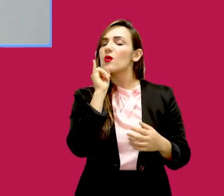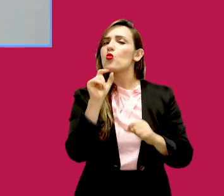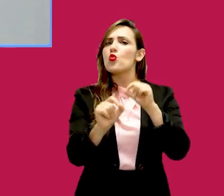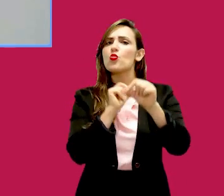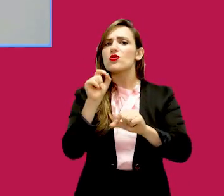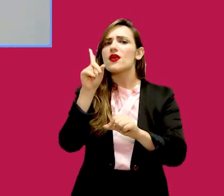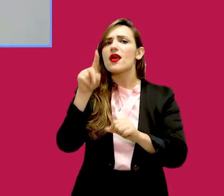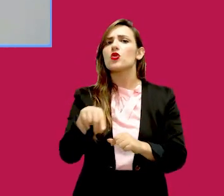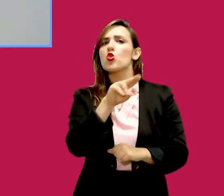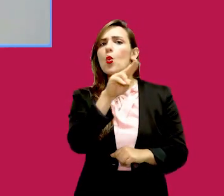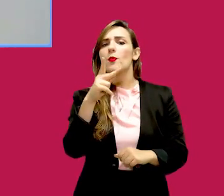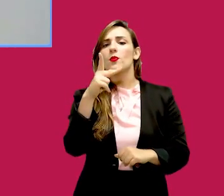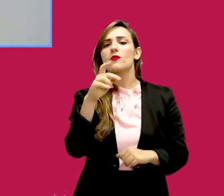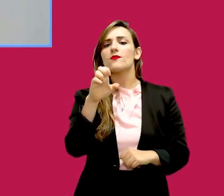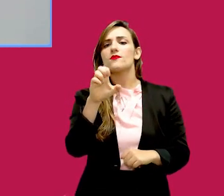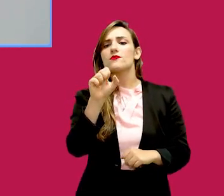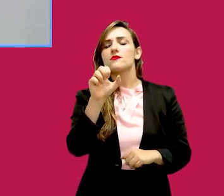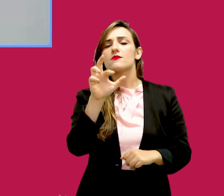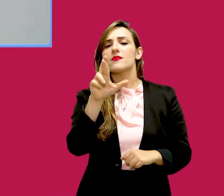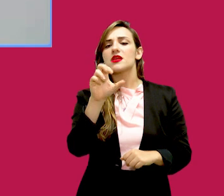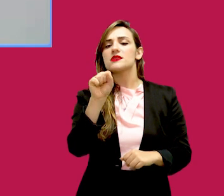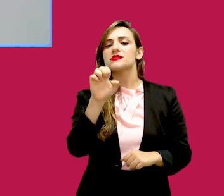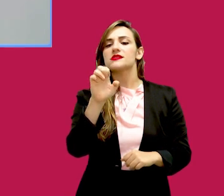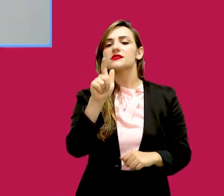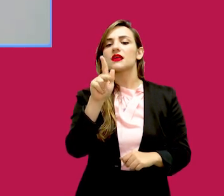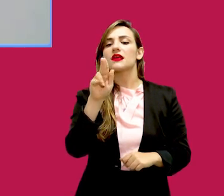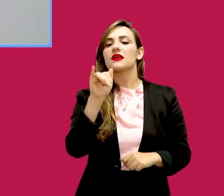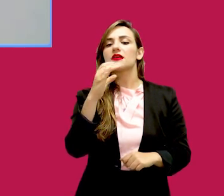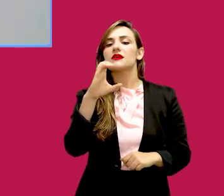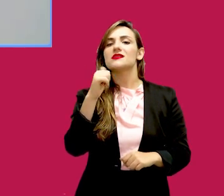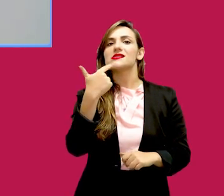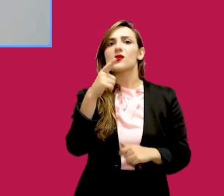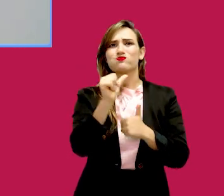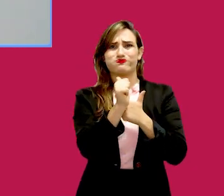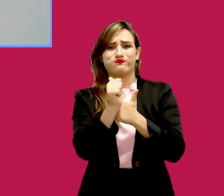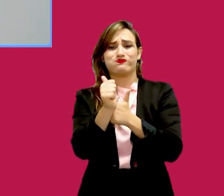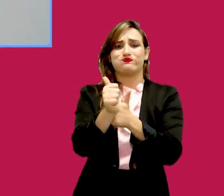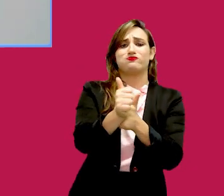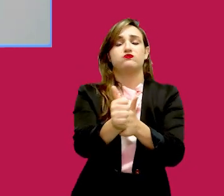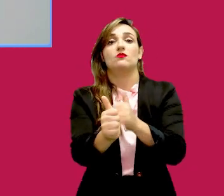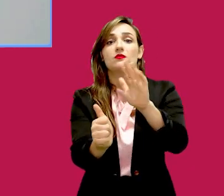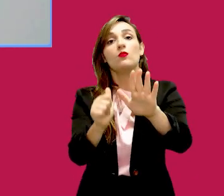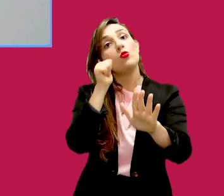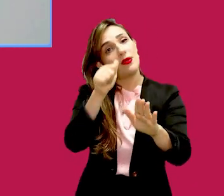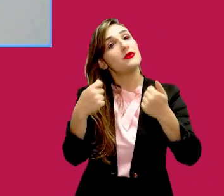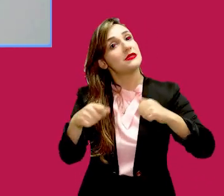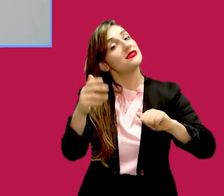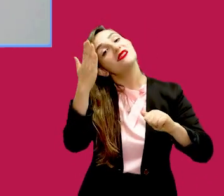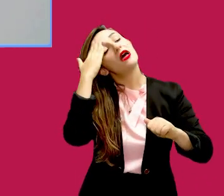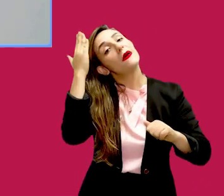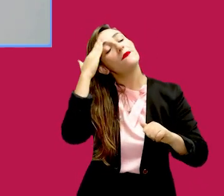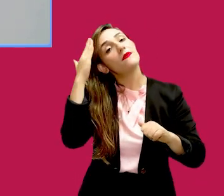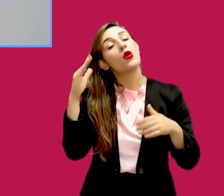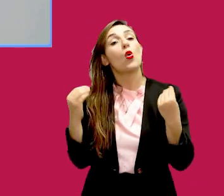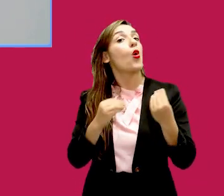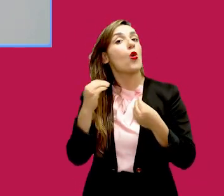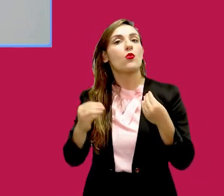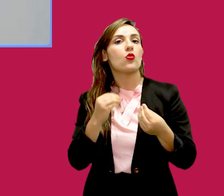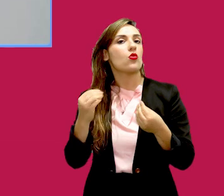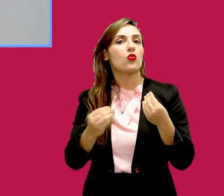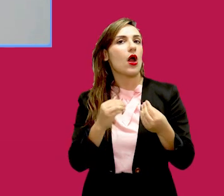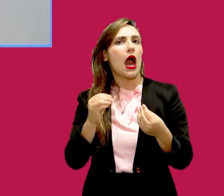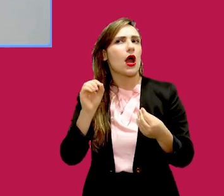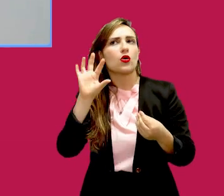para as pessoas que estão nos assistindo. É muito importante que a mulher perceba que o crime de perseguição ele